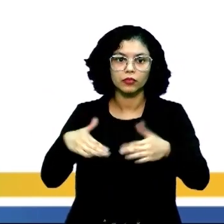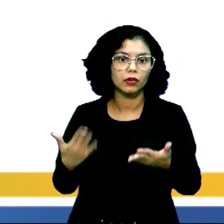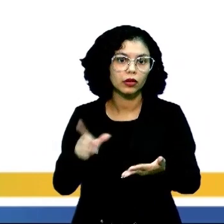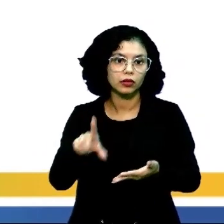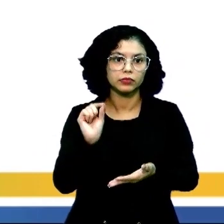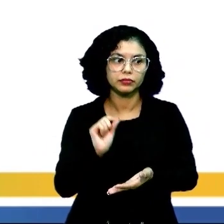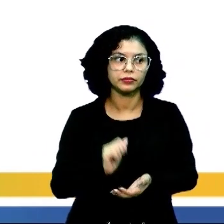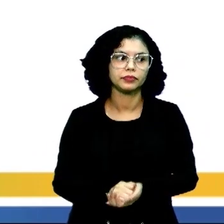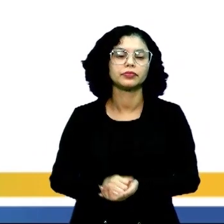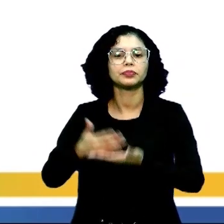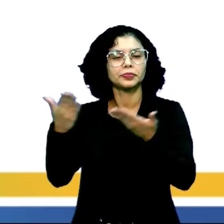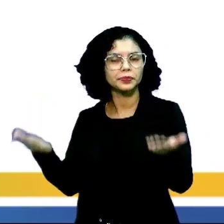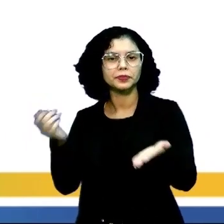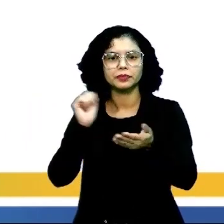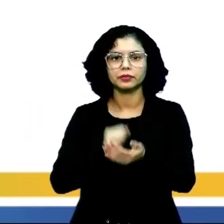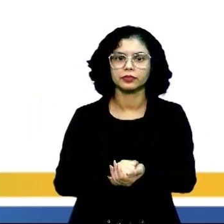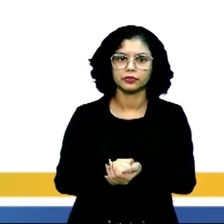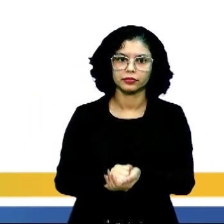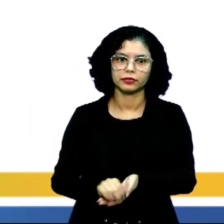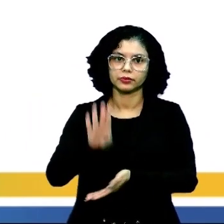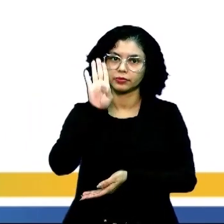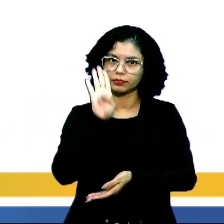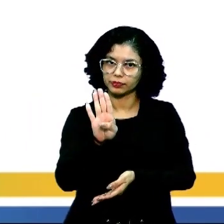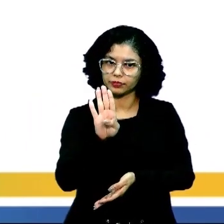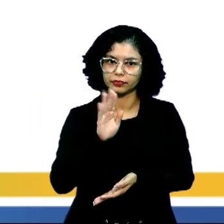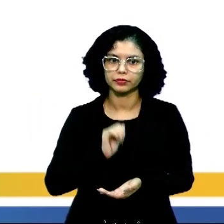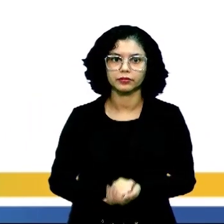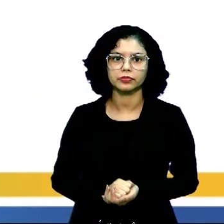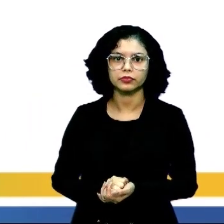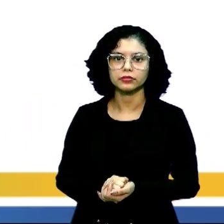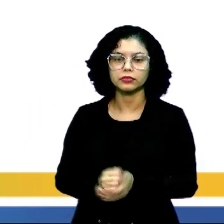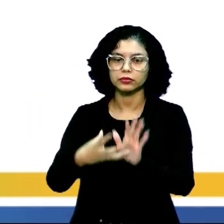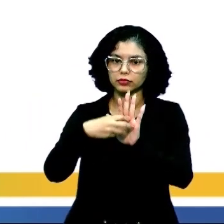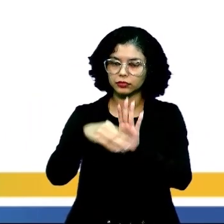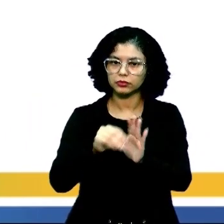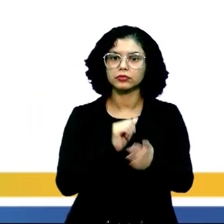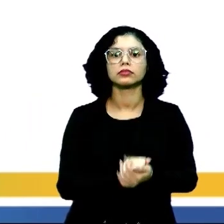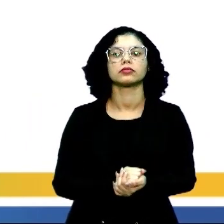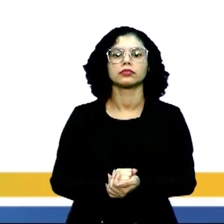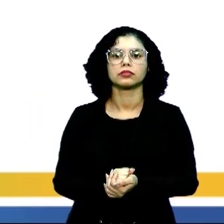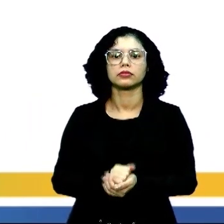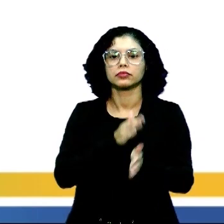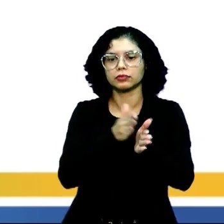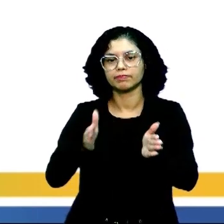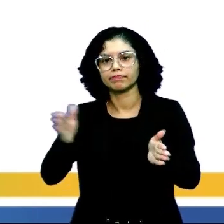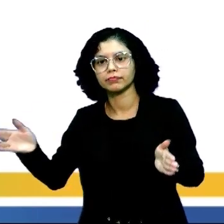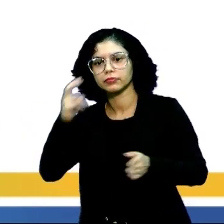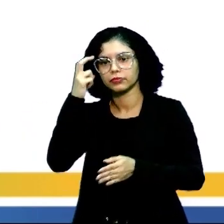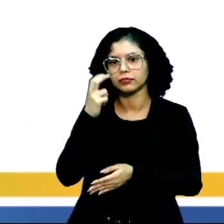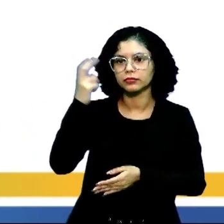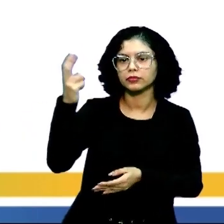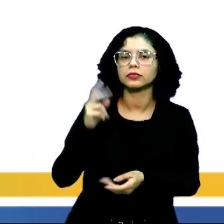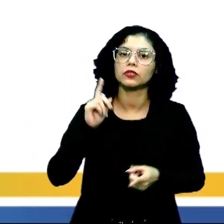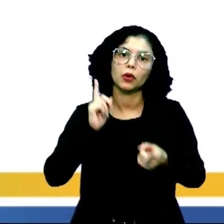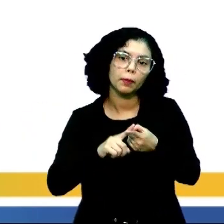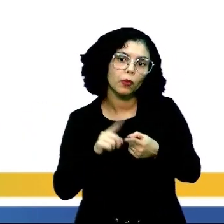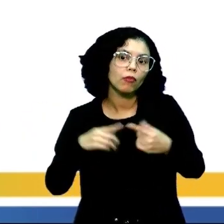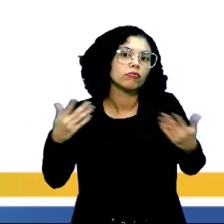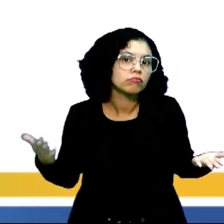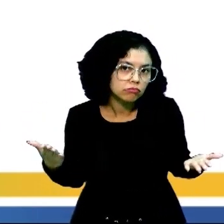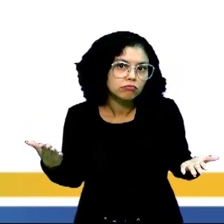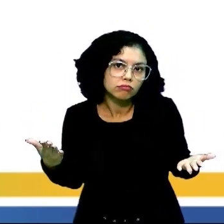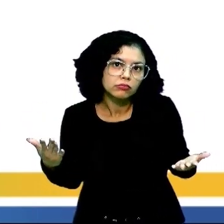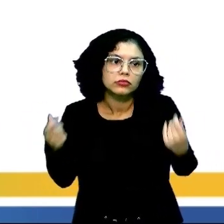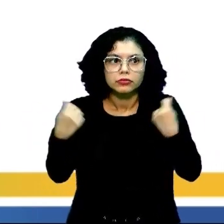alternativa correta? Está expressa na letra B. É transmitida pela herança cultural. Por conta do quê?